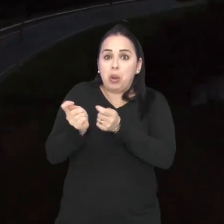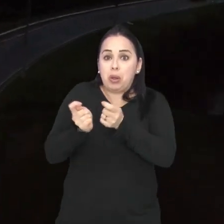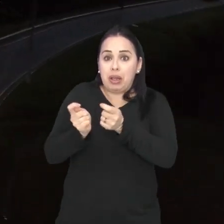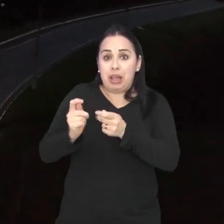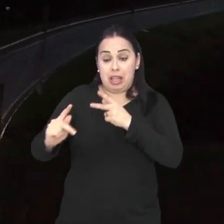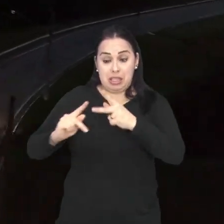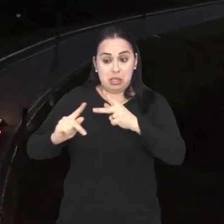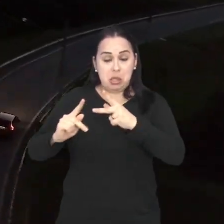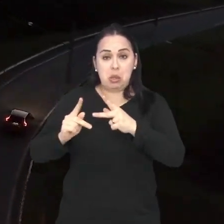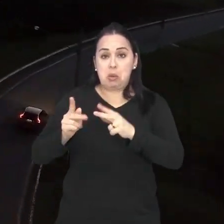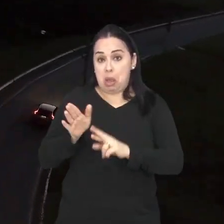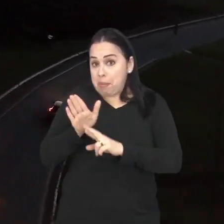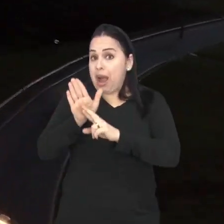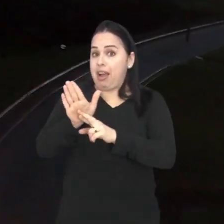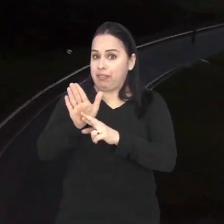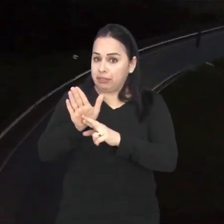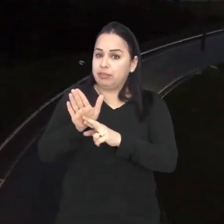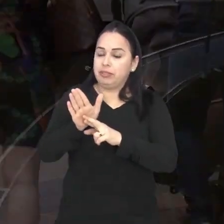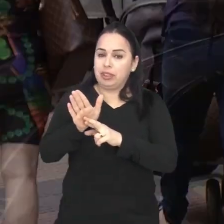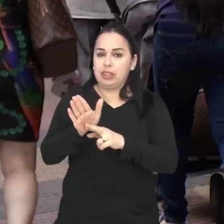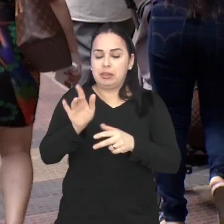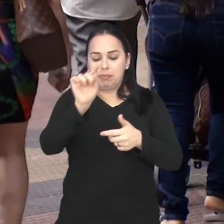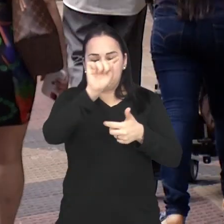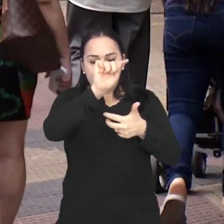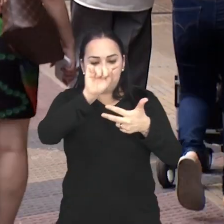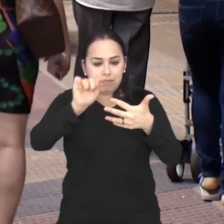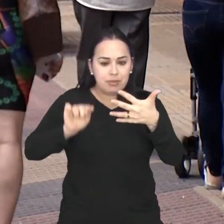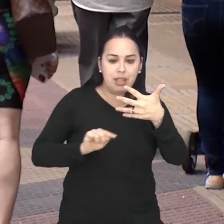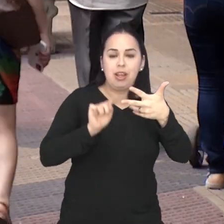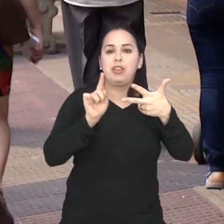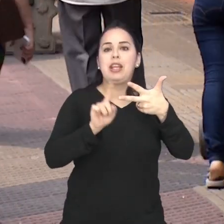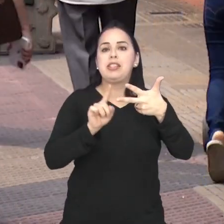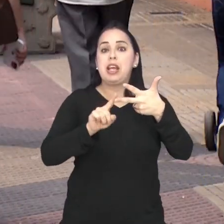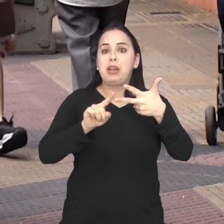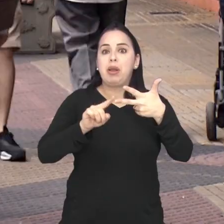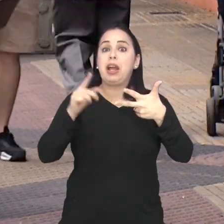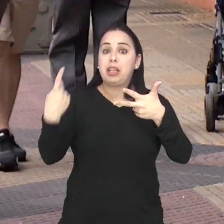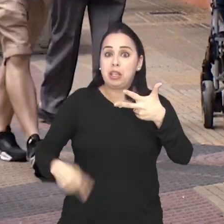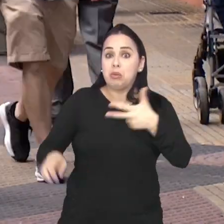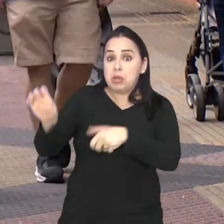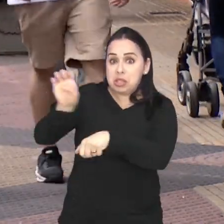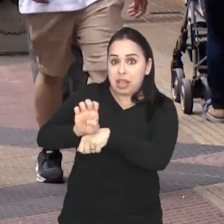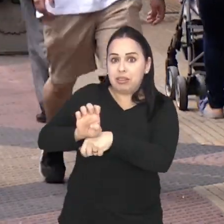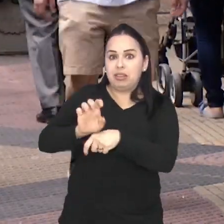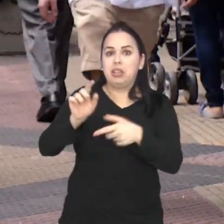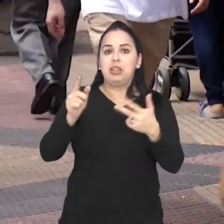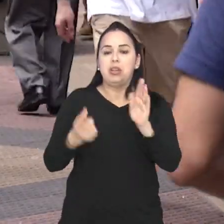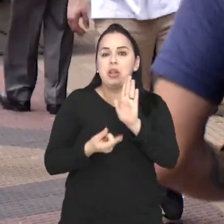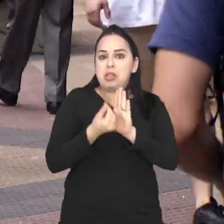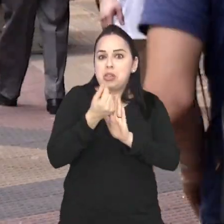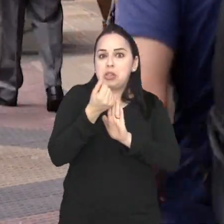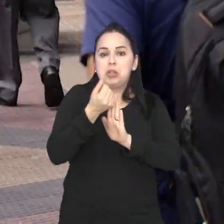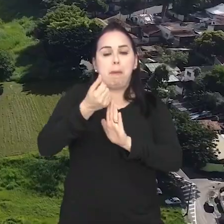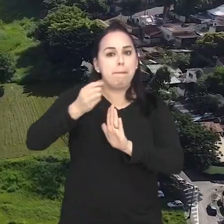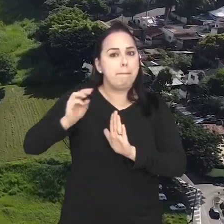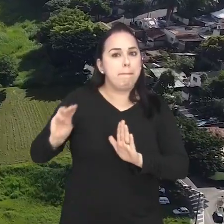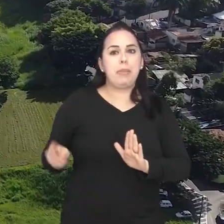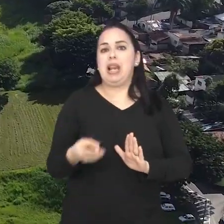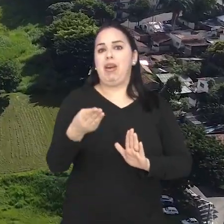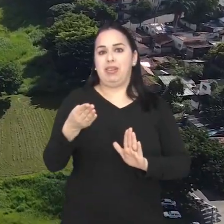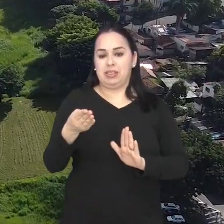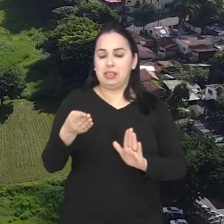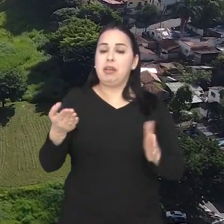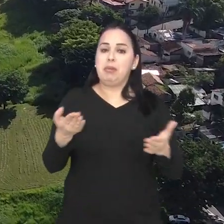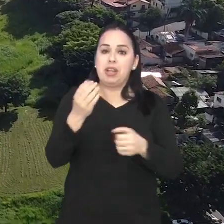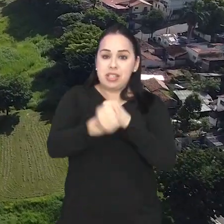economia, São José dos Campos é destaque. Temos o terceiro maior PIB do estado e um orçamento anual que passa de bilhões. Para